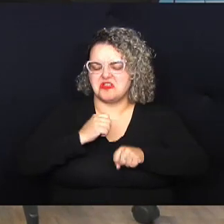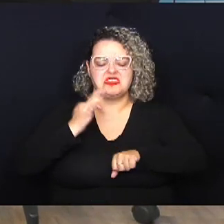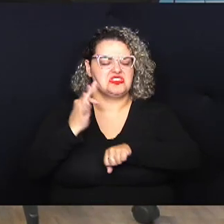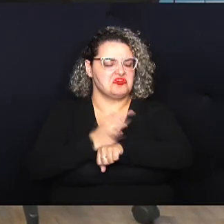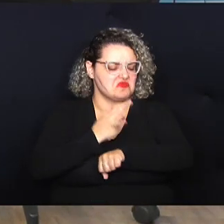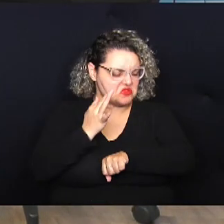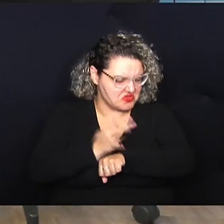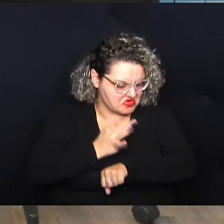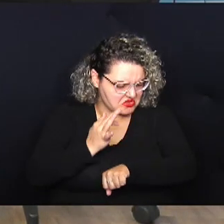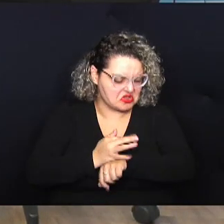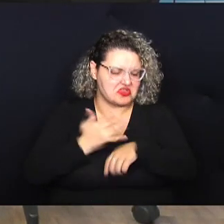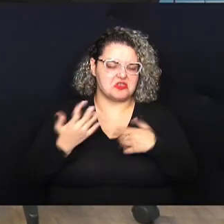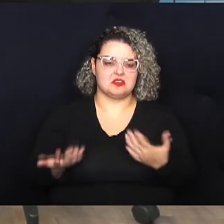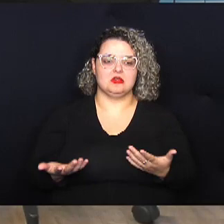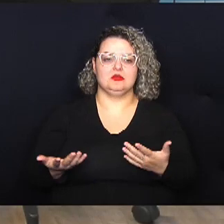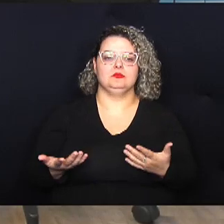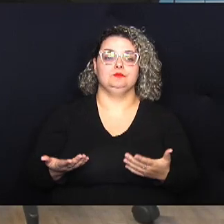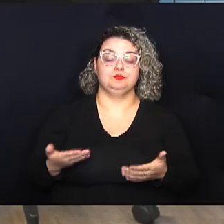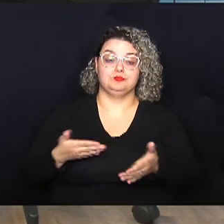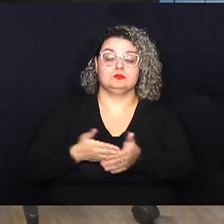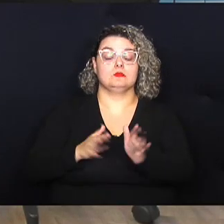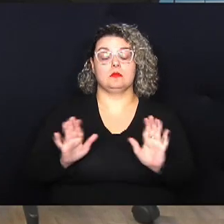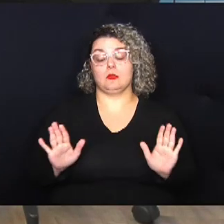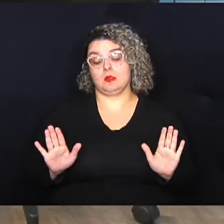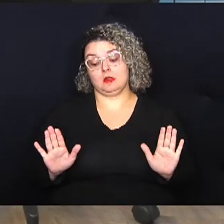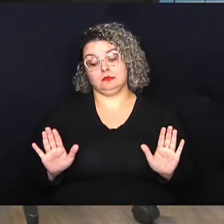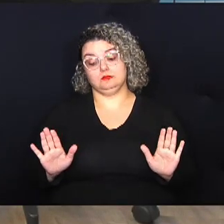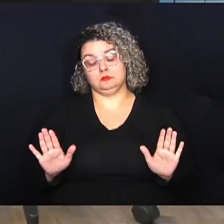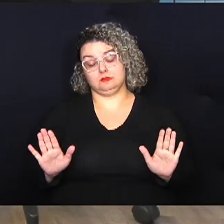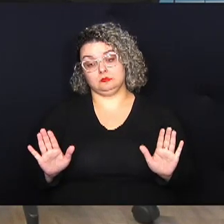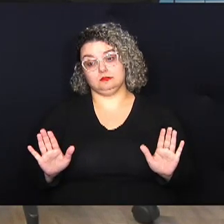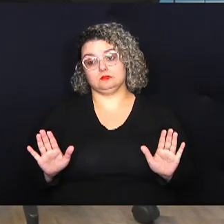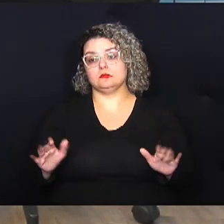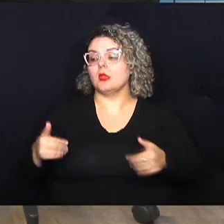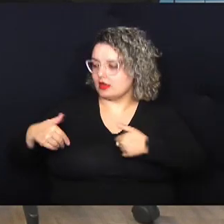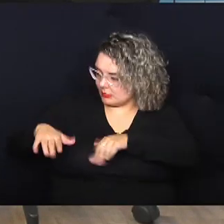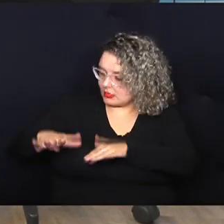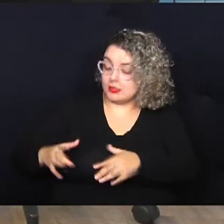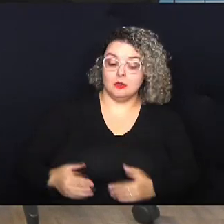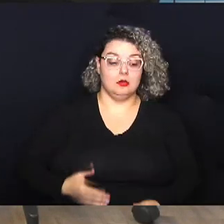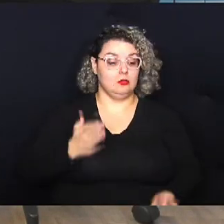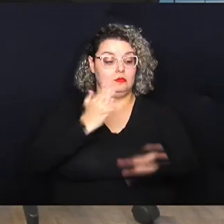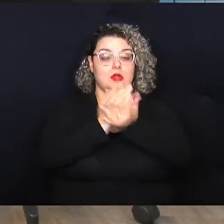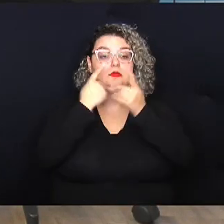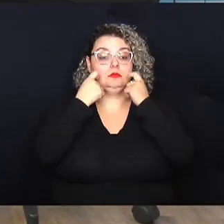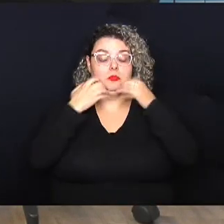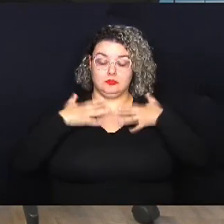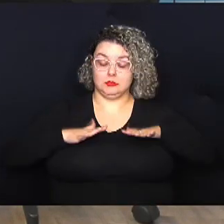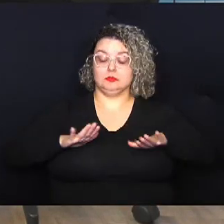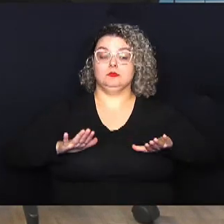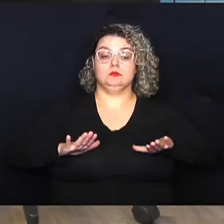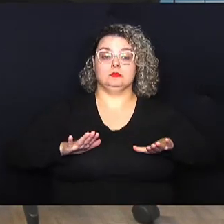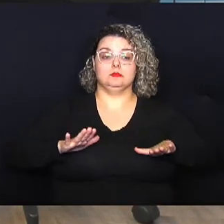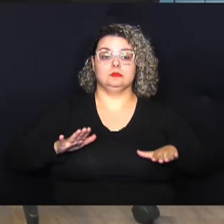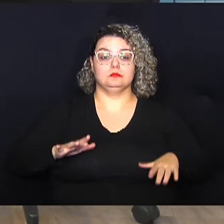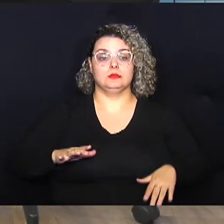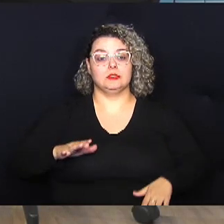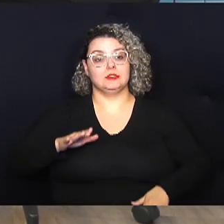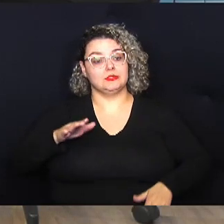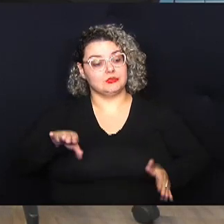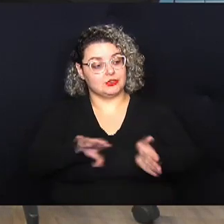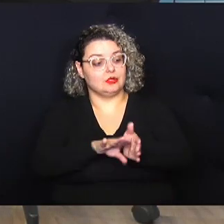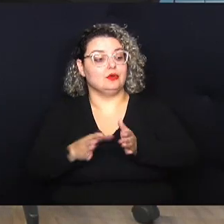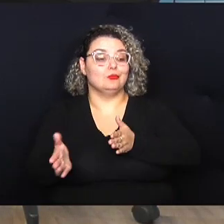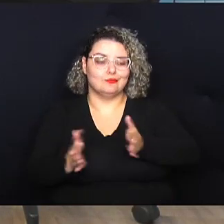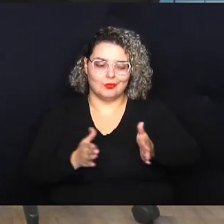você tem que... Aí você coloca uma barreira e fala, não, peraí, eu tenho que engolir o choro. Mas vai chegar uma hora que vai afogar. Não vai dar, vai vir para o seu